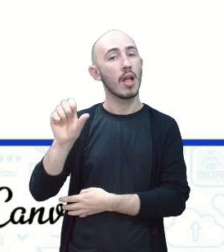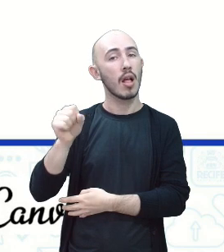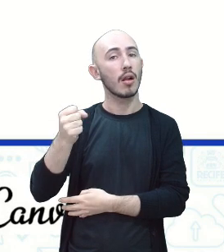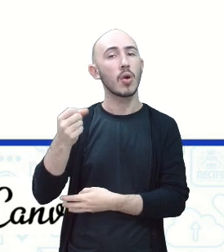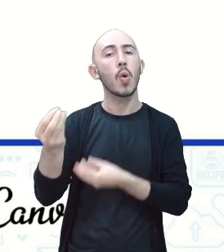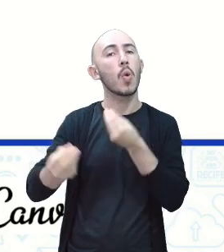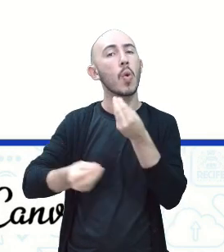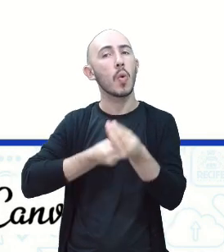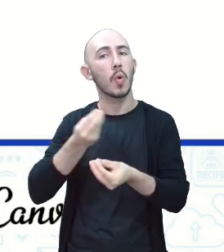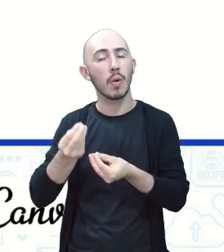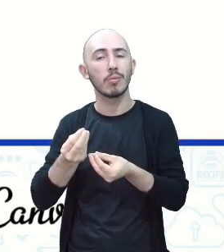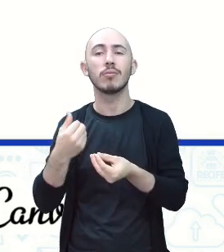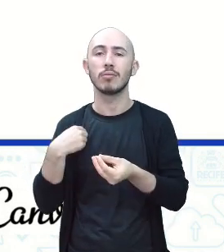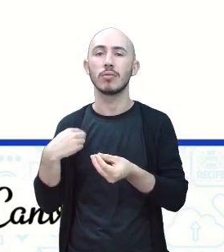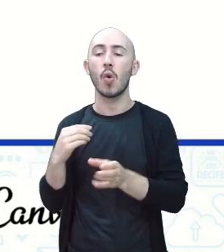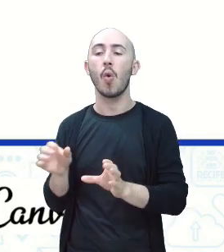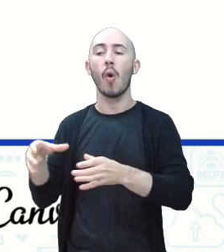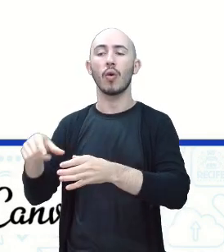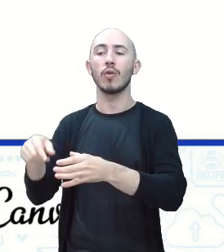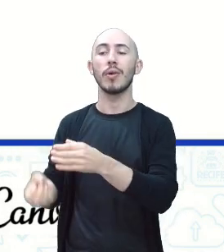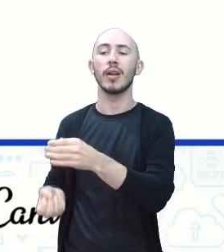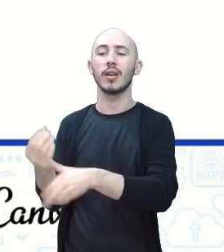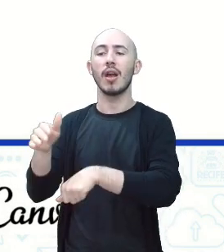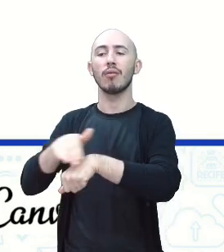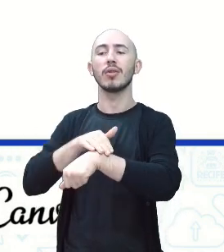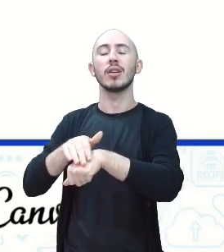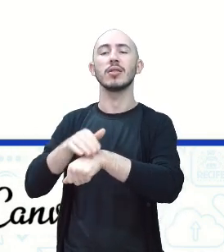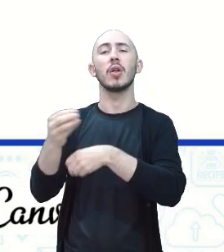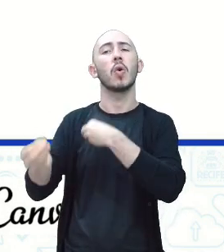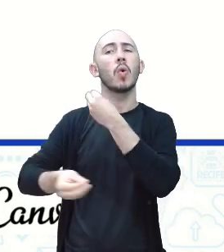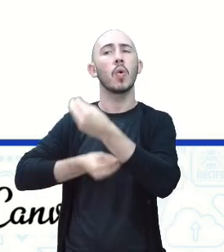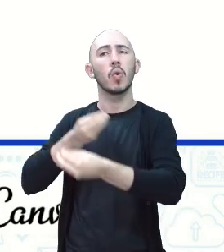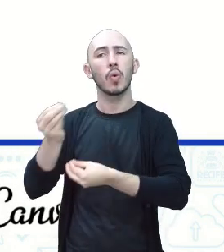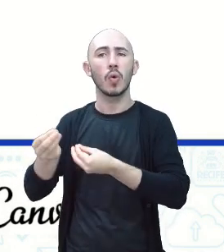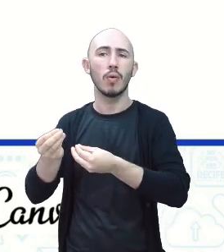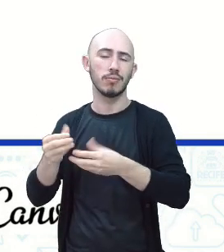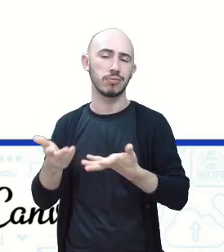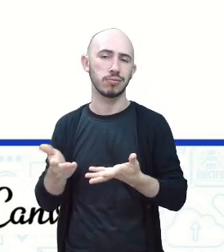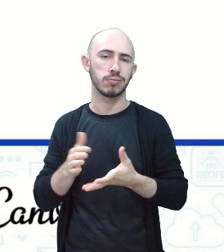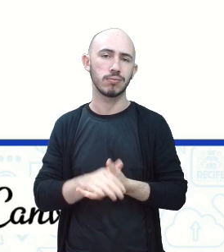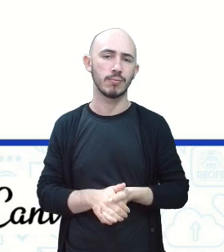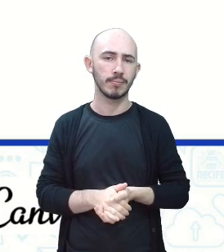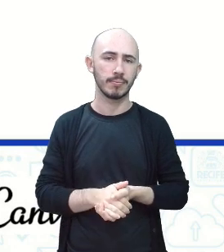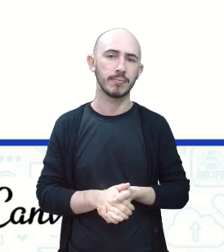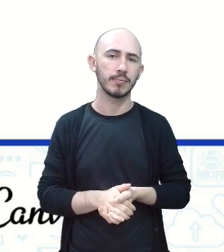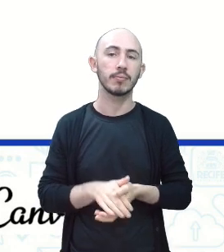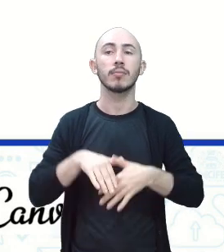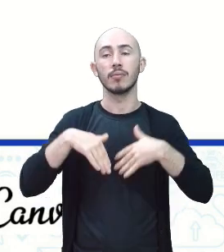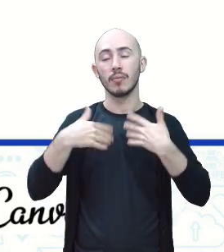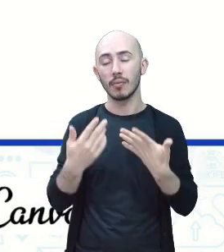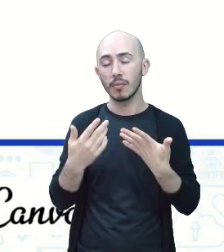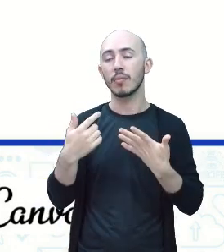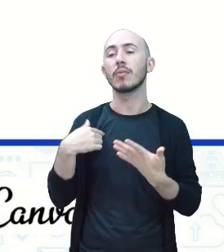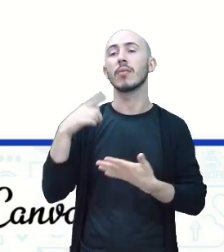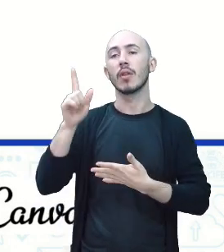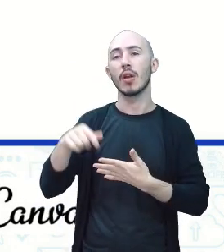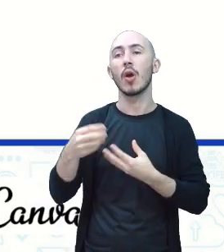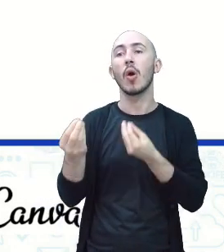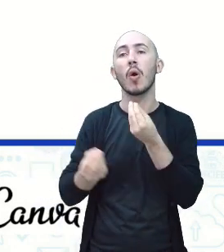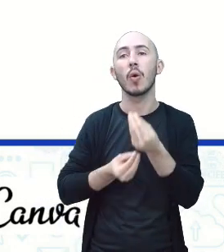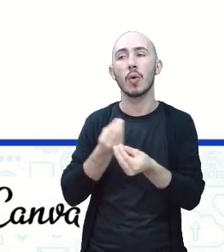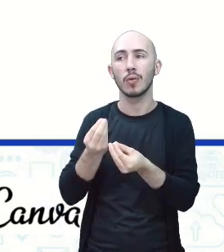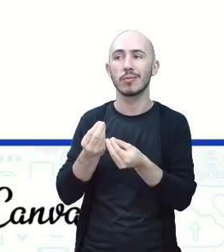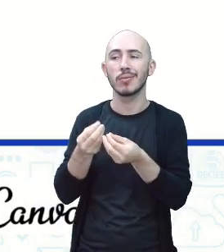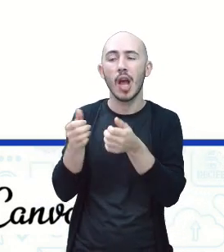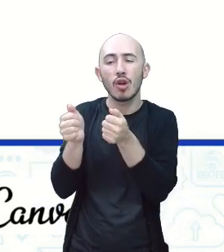de células, elas formam os tecidos. E como estão as células do tecido epitelial? Elas estão justapostas, ou